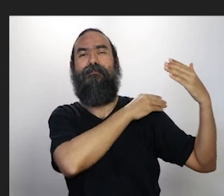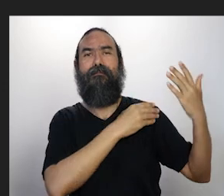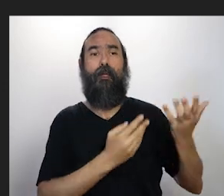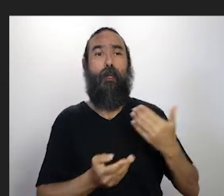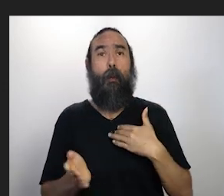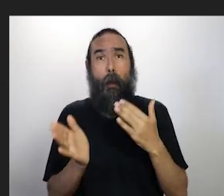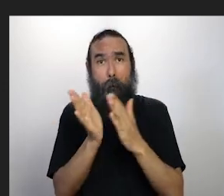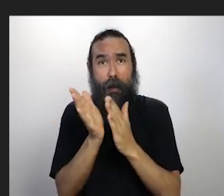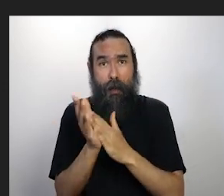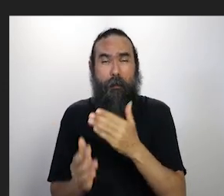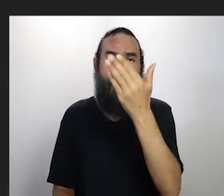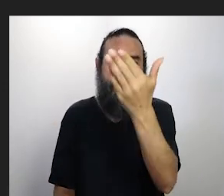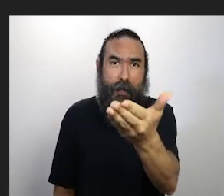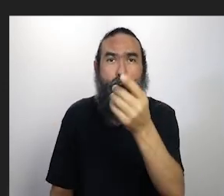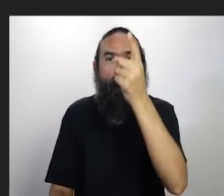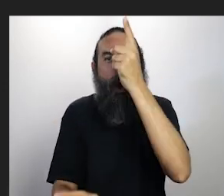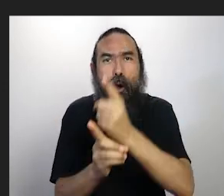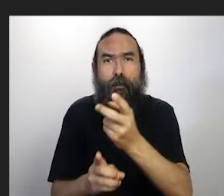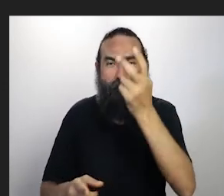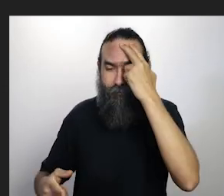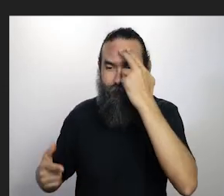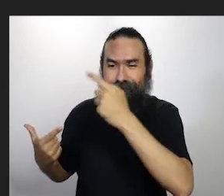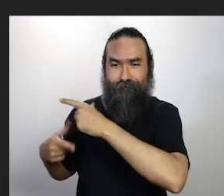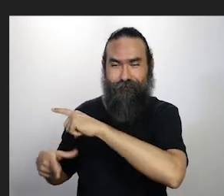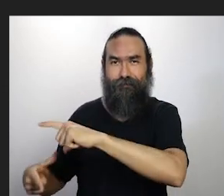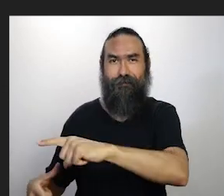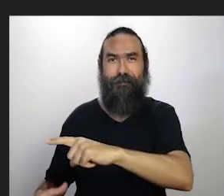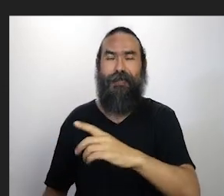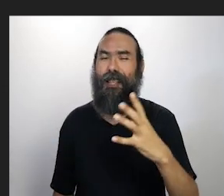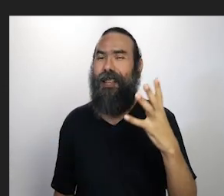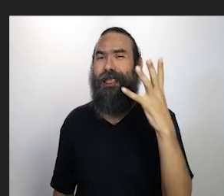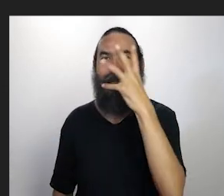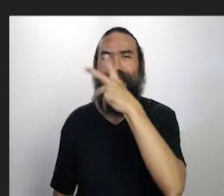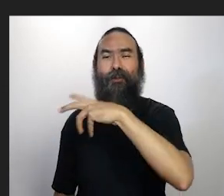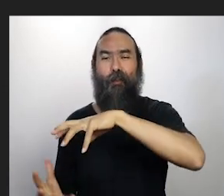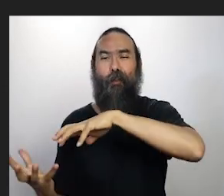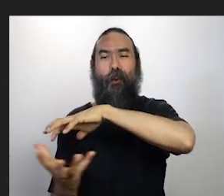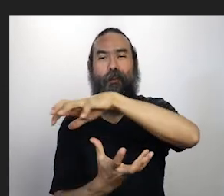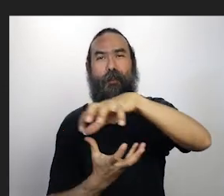e o movimento lindo que vocês fazem, né, no Brasil, de